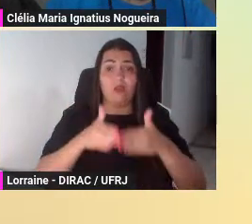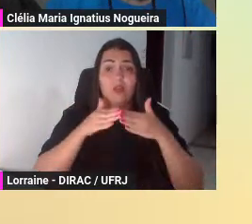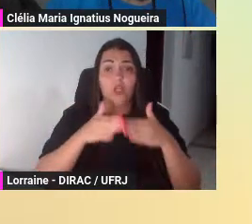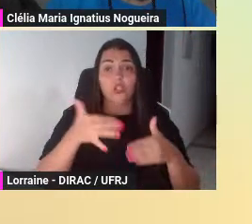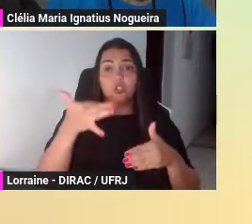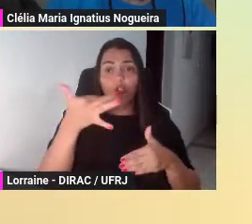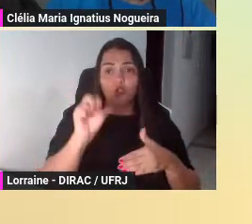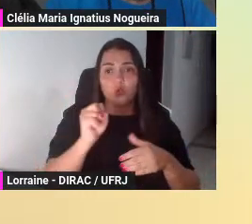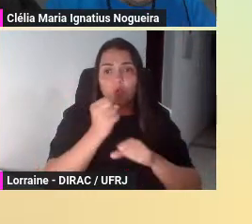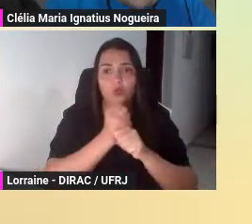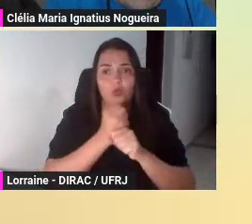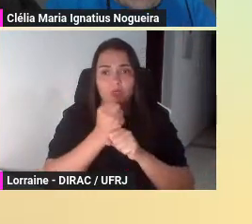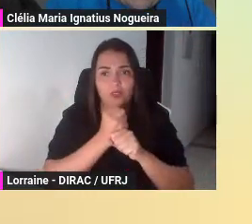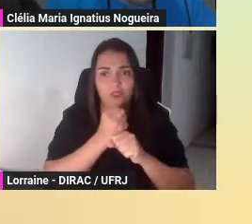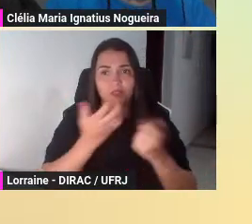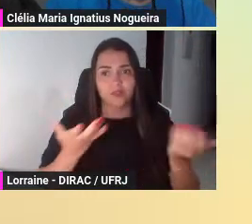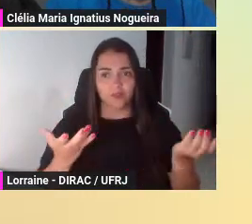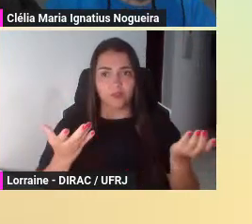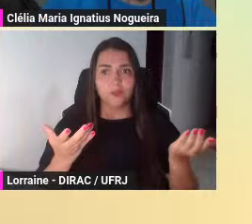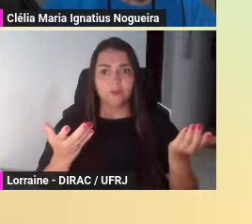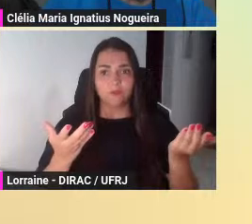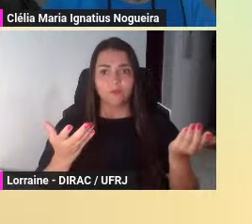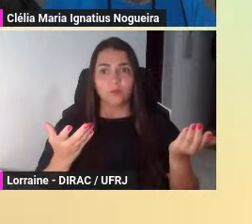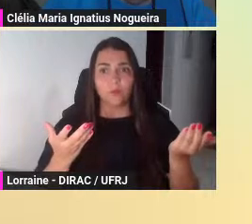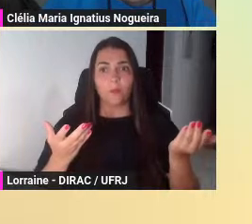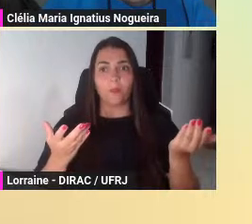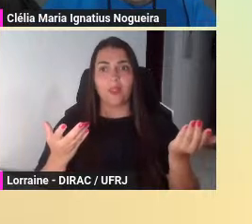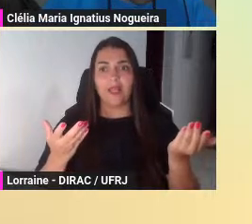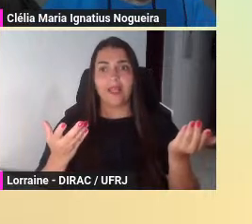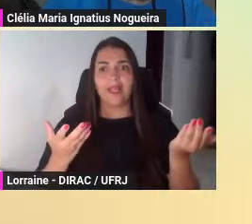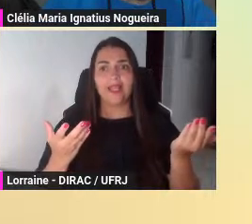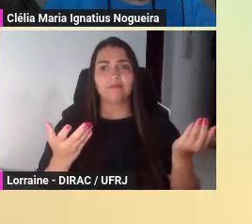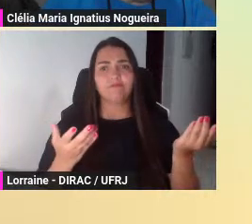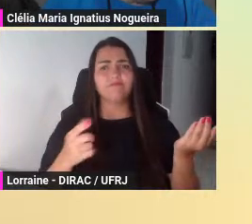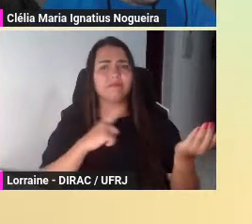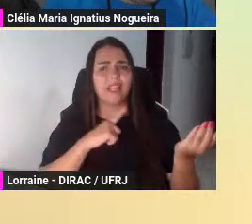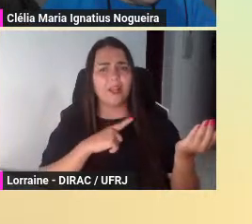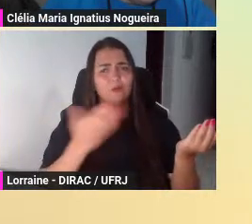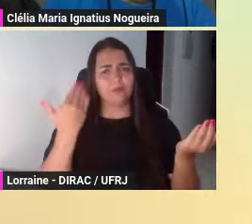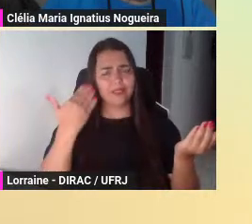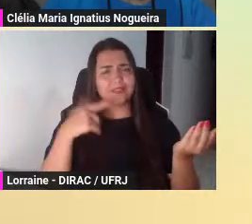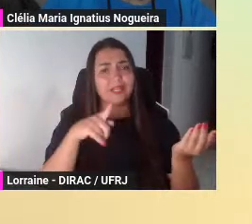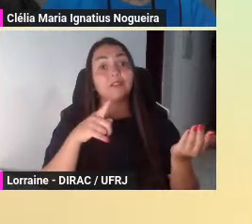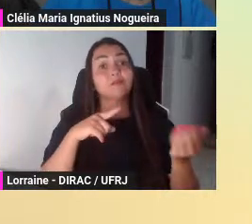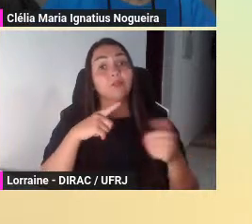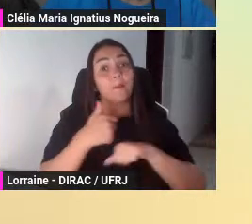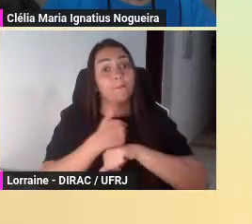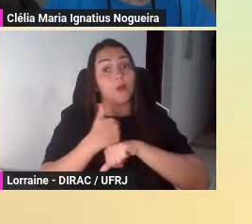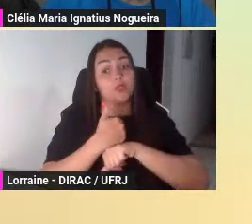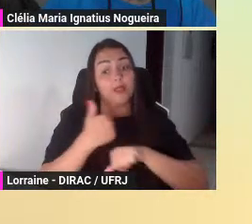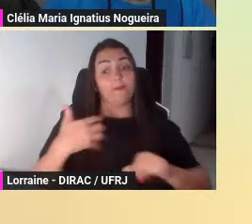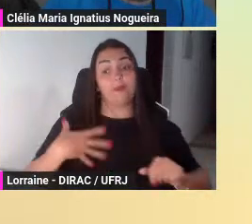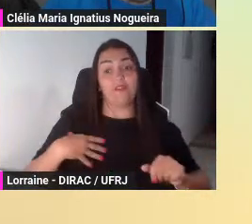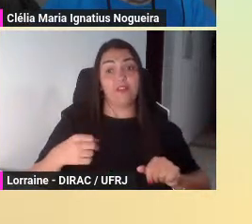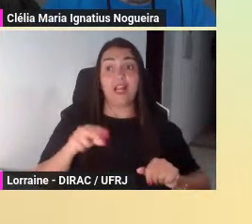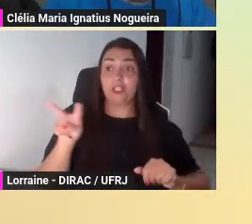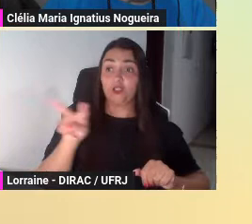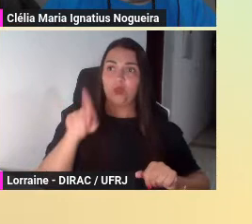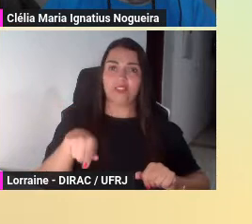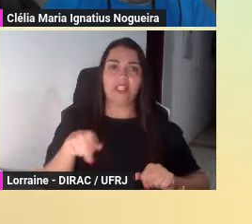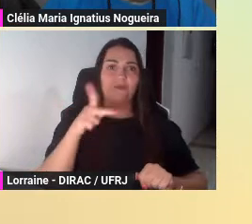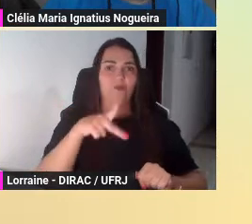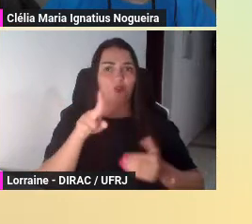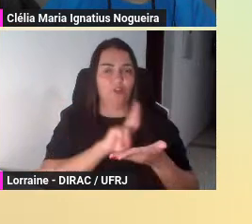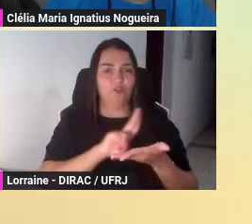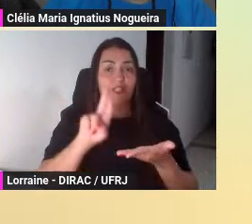meu doutorado. Priorizei minhas filhas, tanto que hoje ambas são professoras universitárias. A